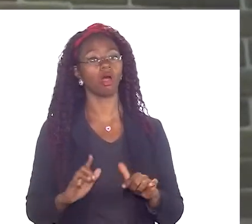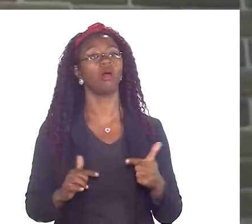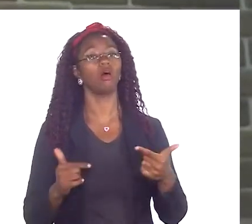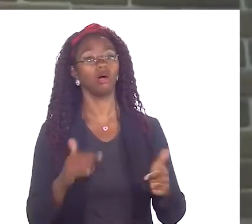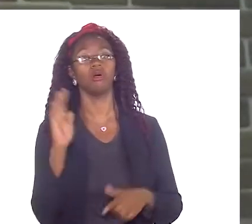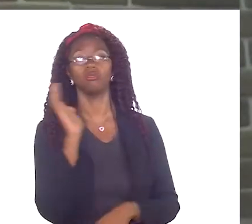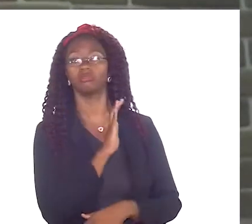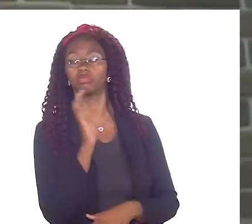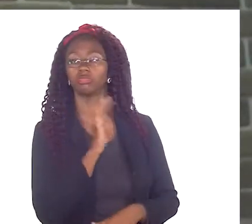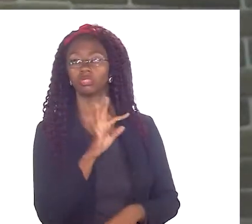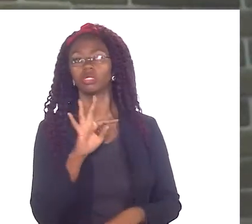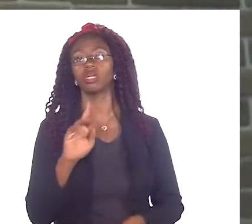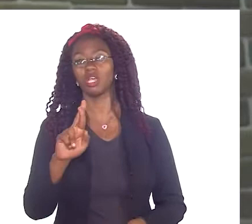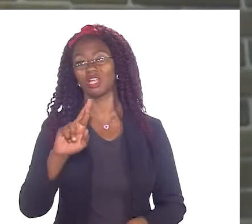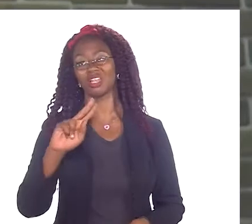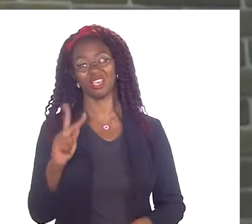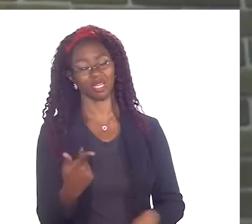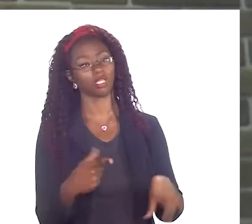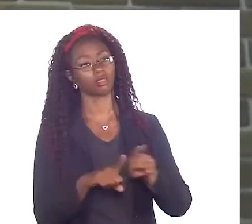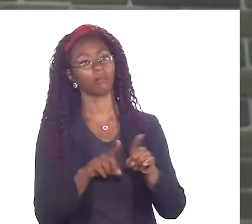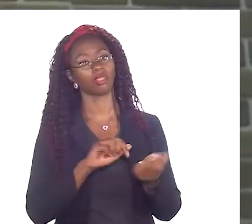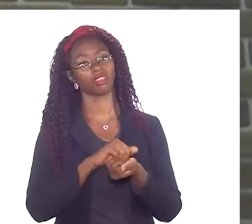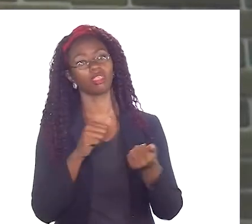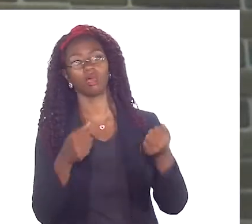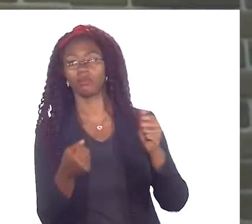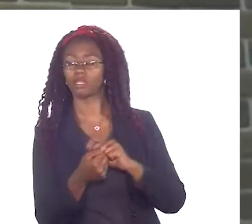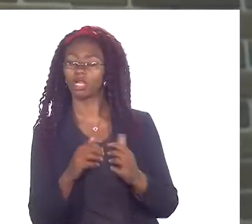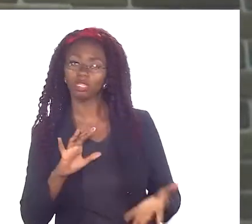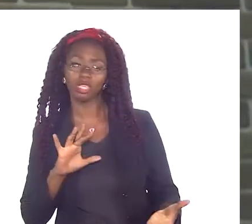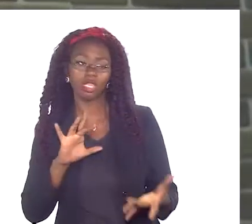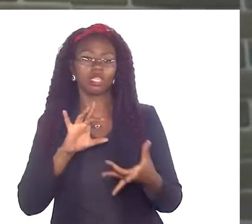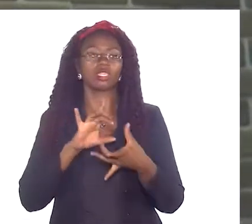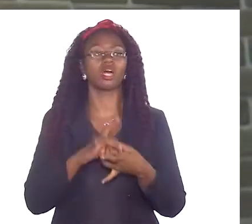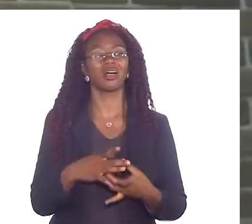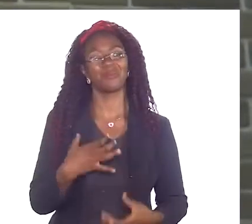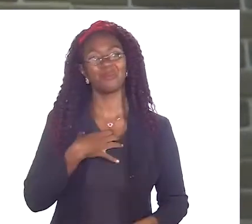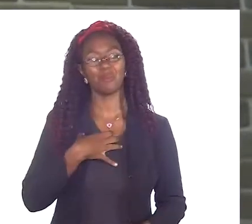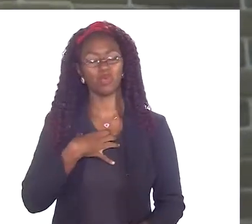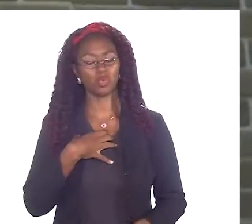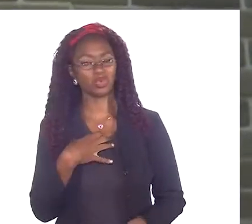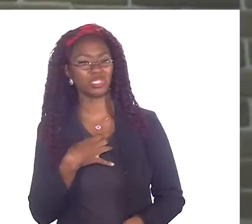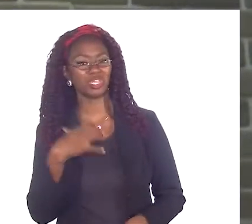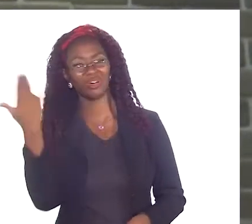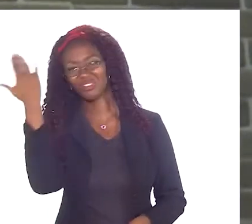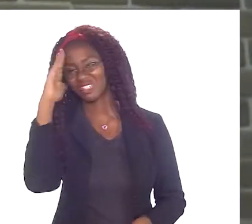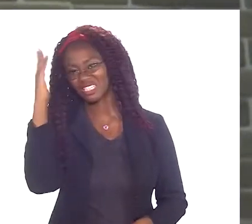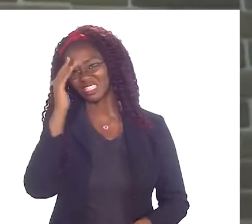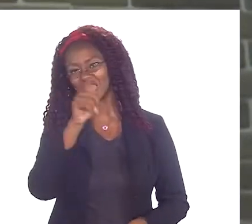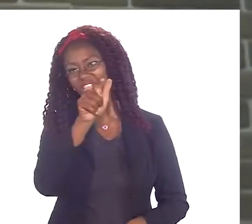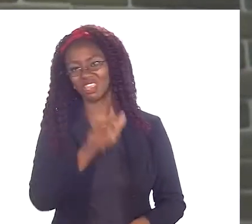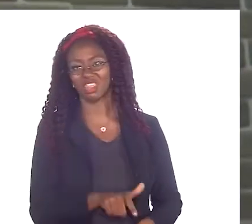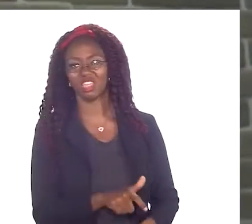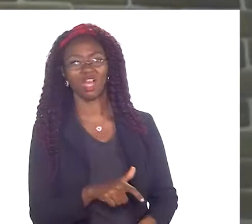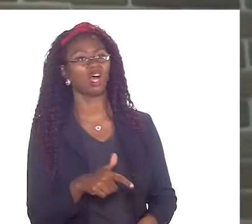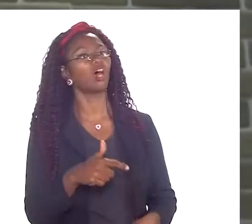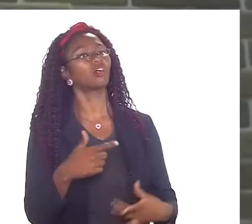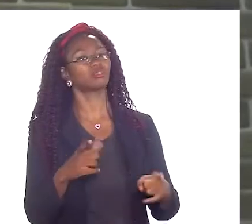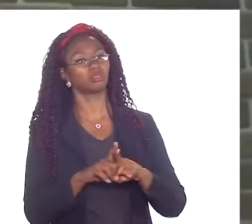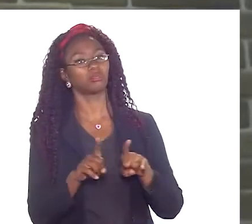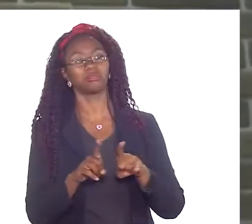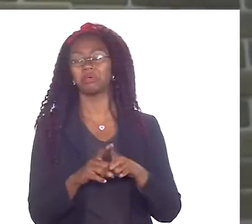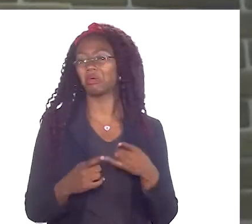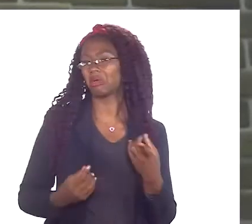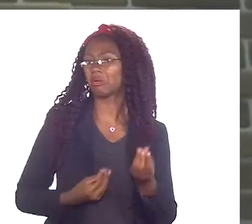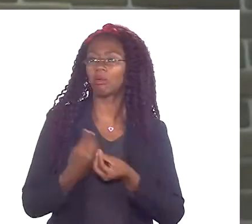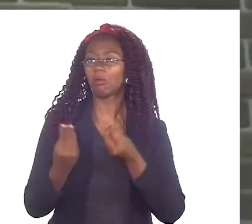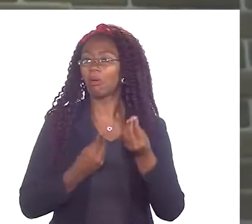utilizada pelas áreas de RH para se adaptar e como conectar a emoção do candidato, como entender a inteligência emocional,